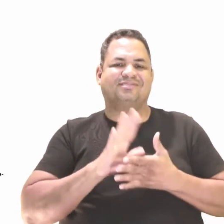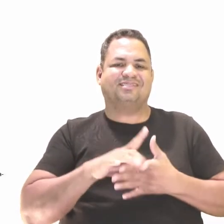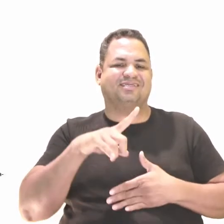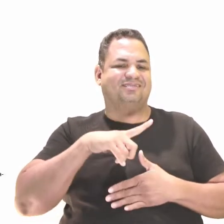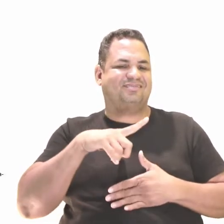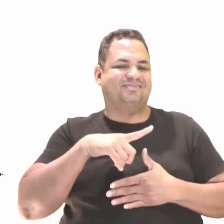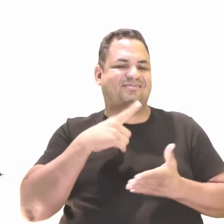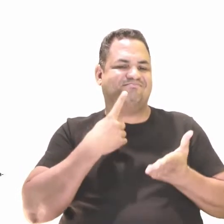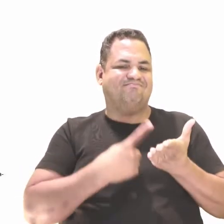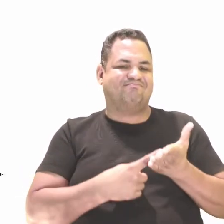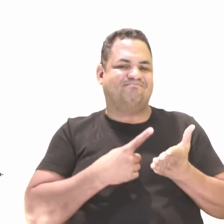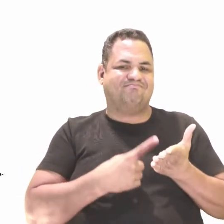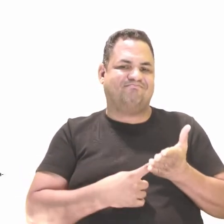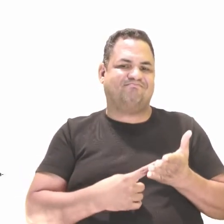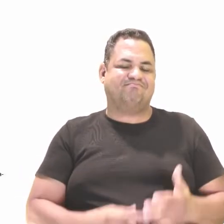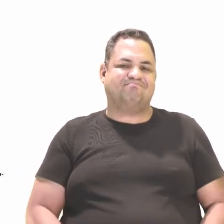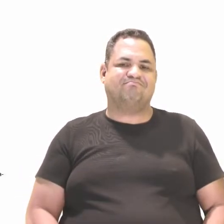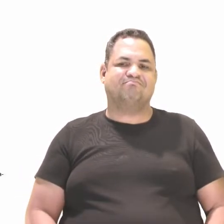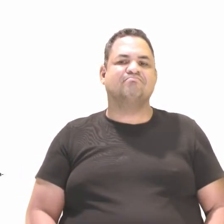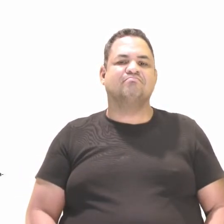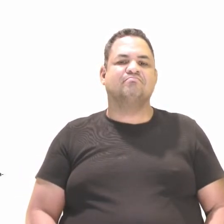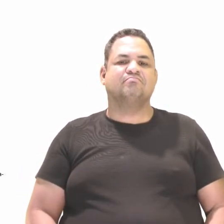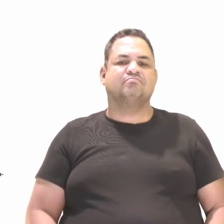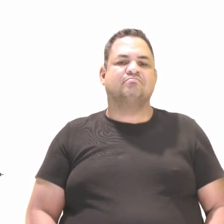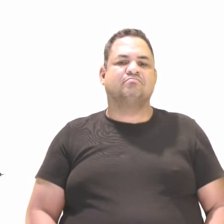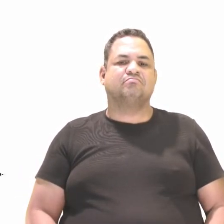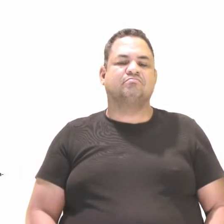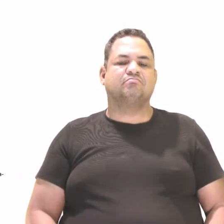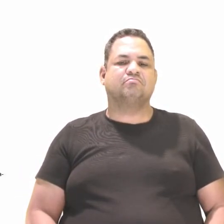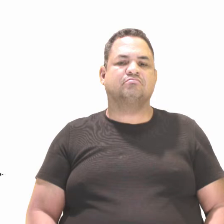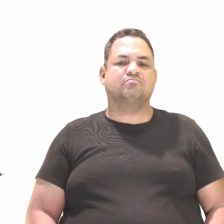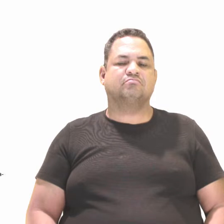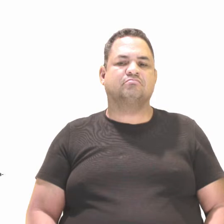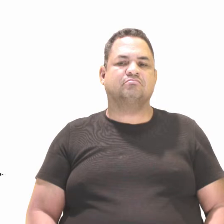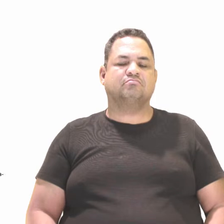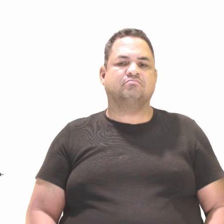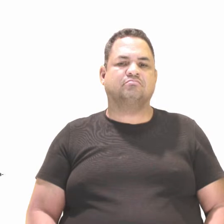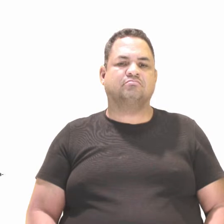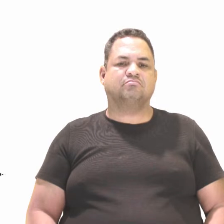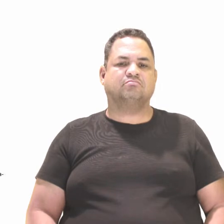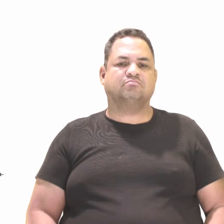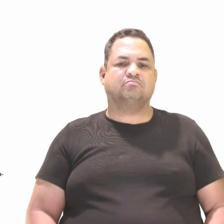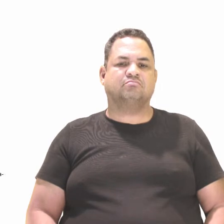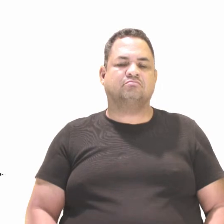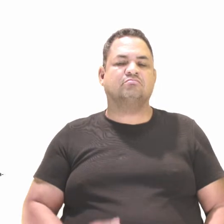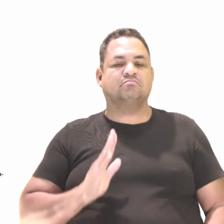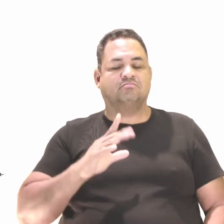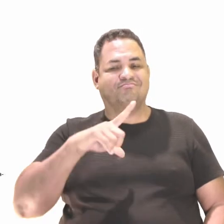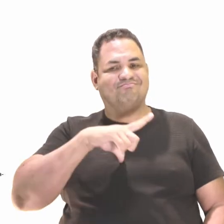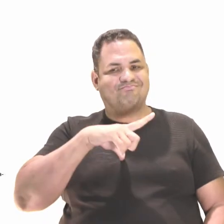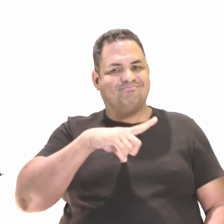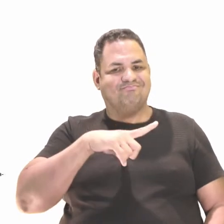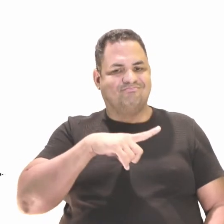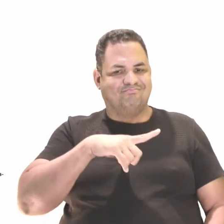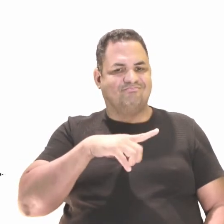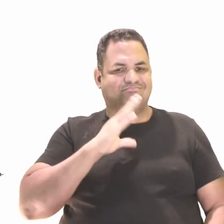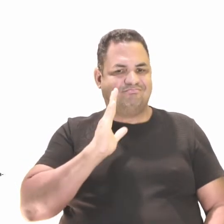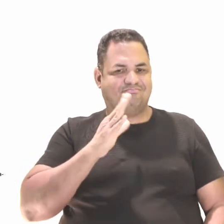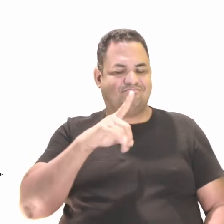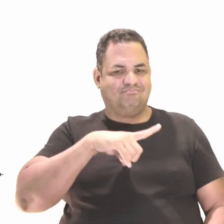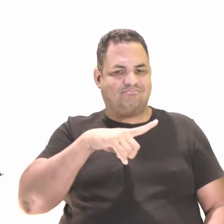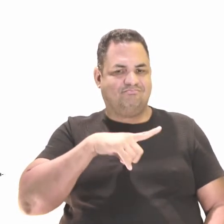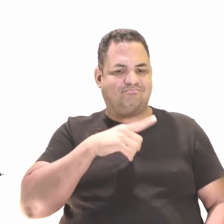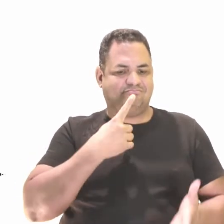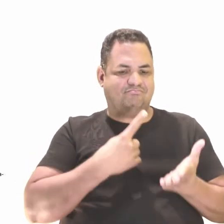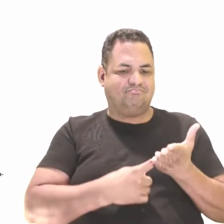planos, você fala, já tenho planos. I already have plans. Eu já